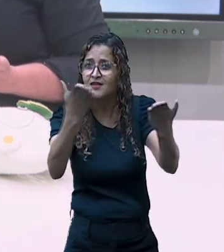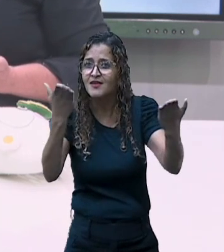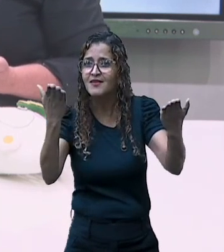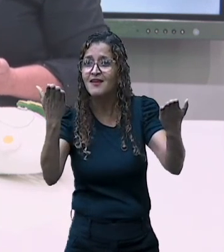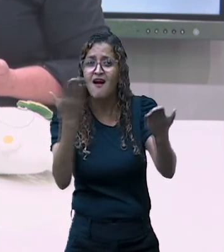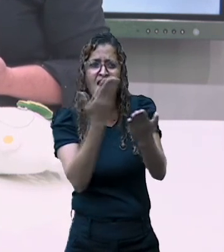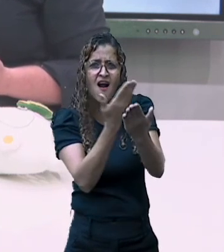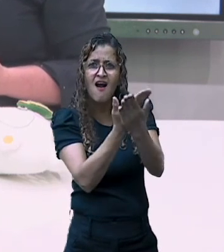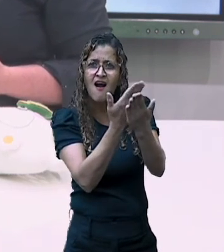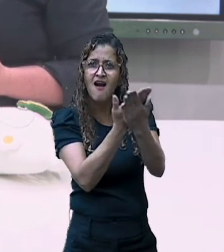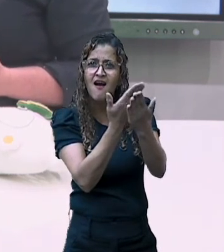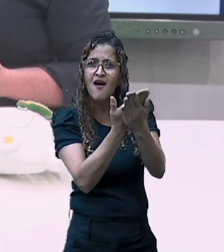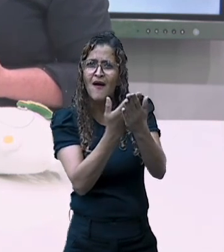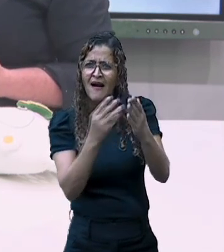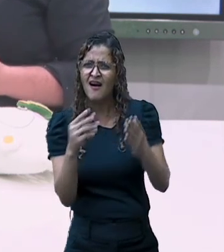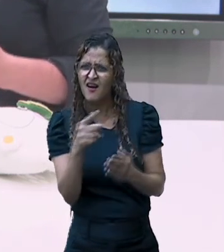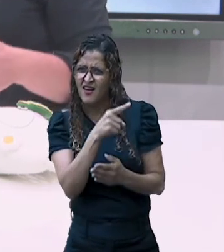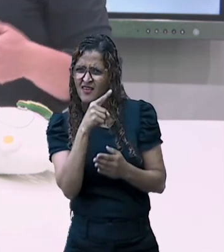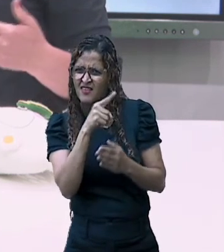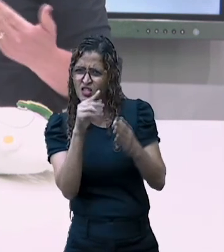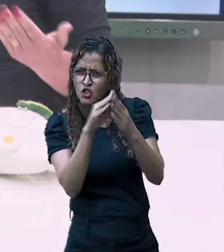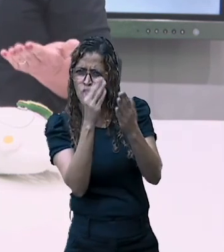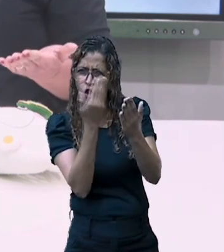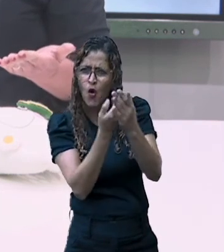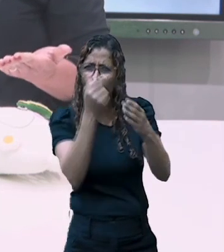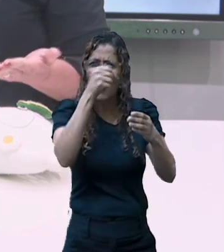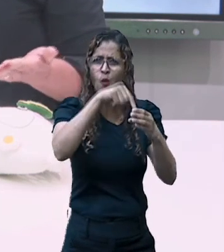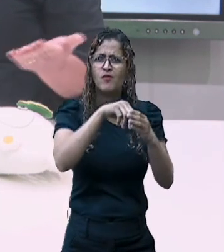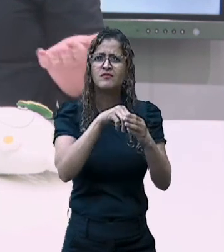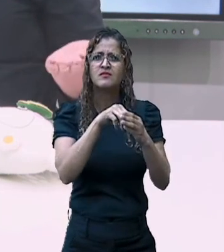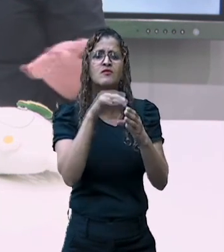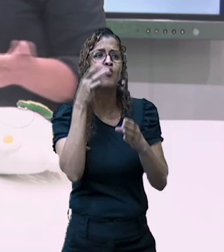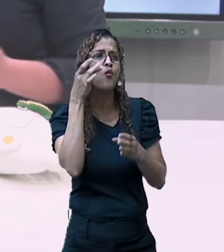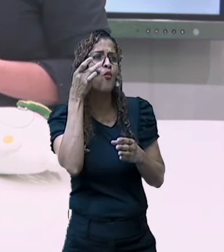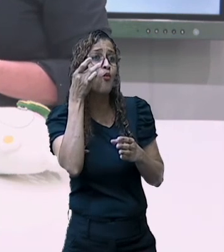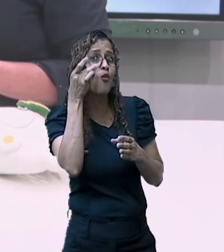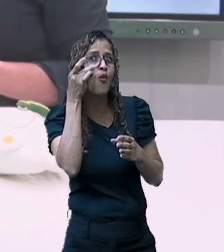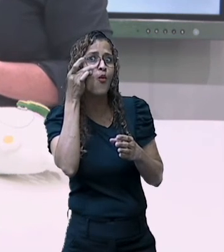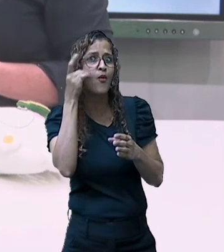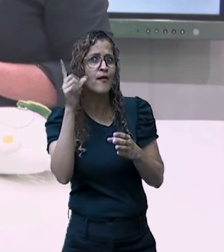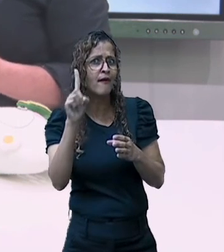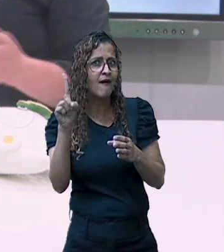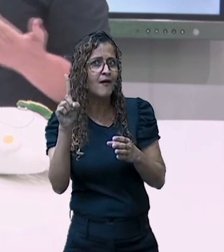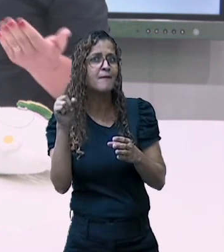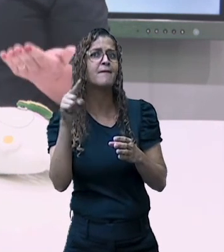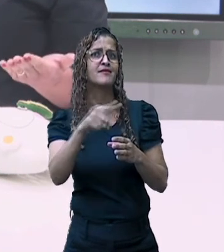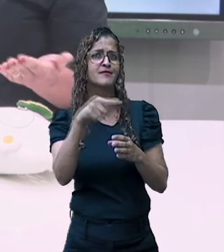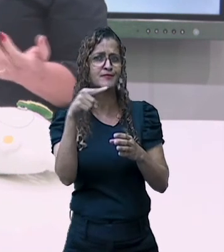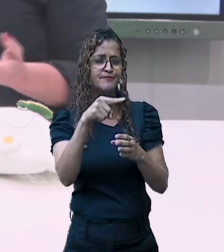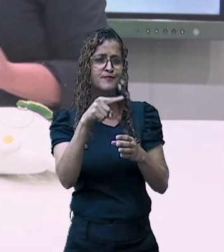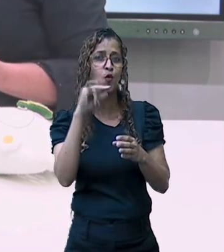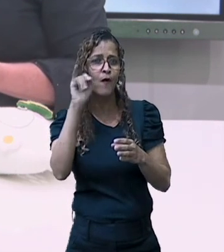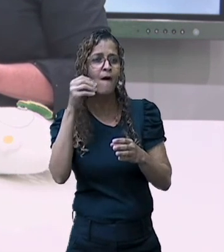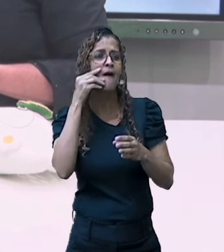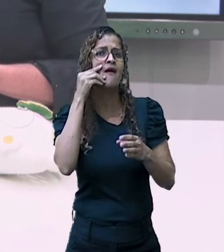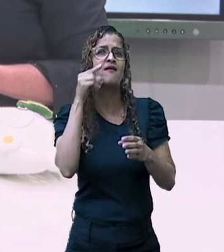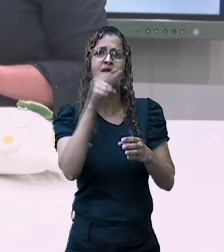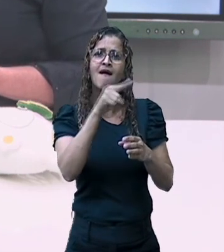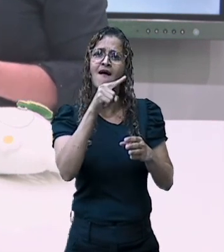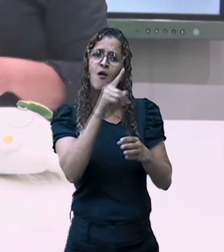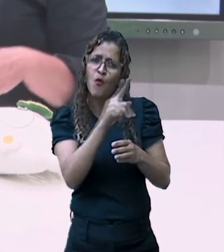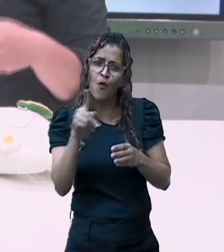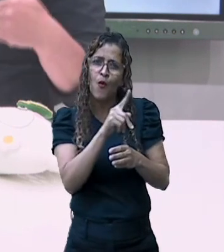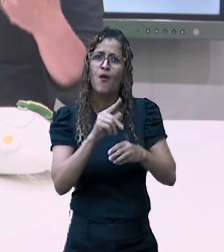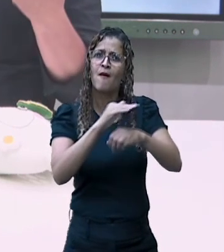retornou às aulas presenciais, vai ter a oportunidade de conversar com o seu professor. E você que está nos